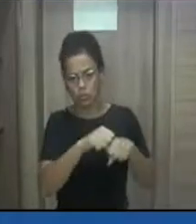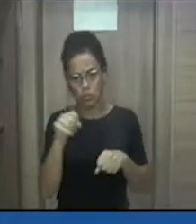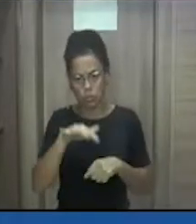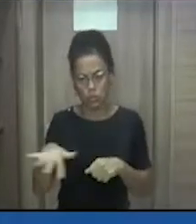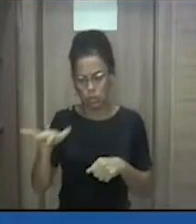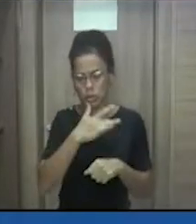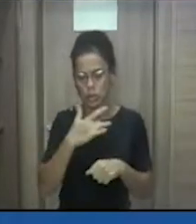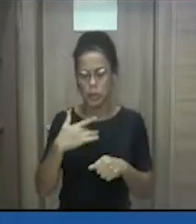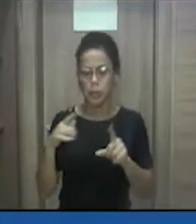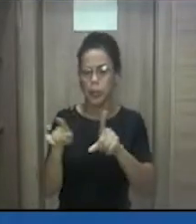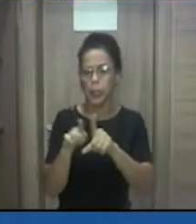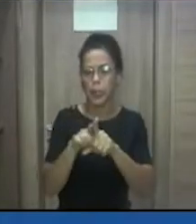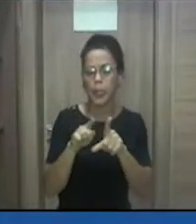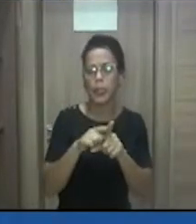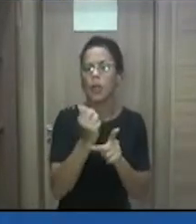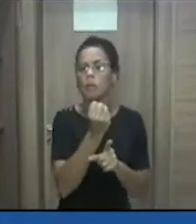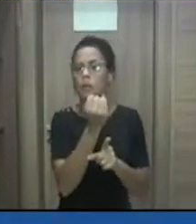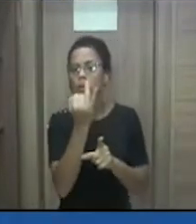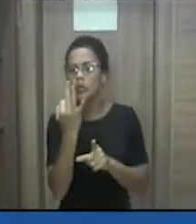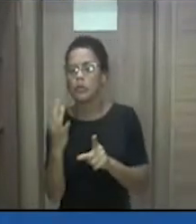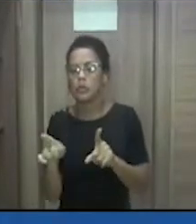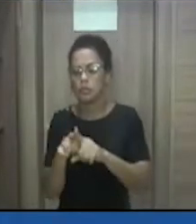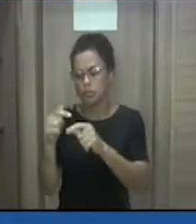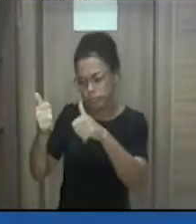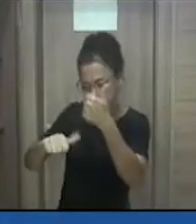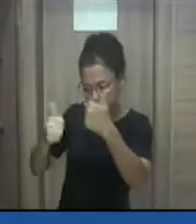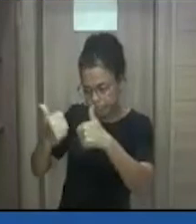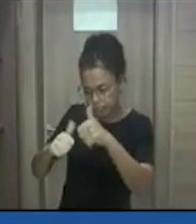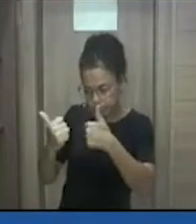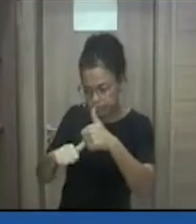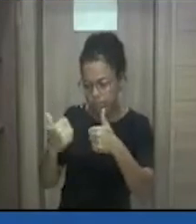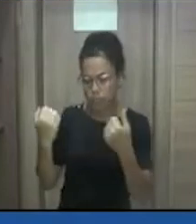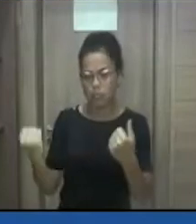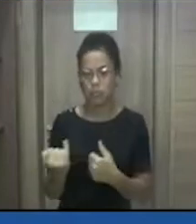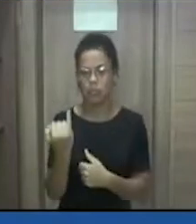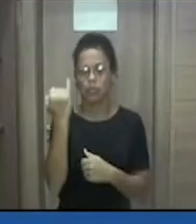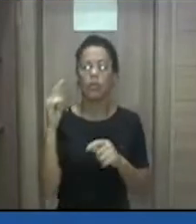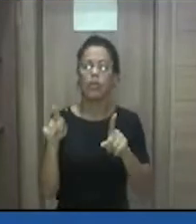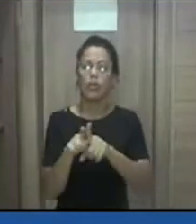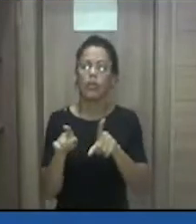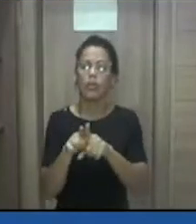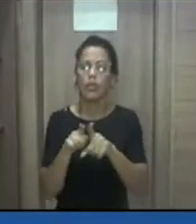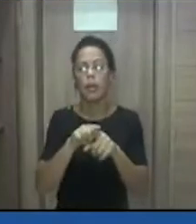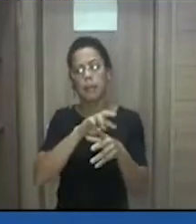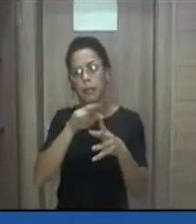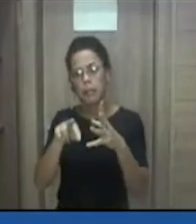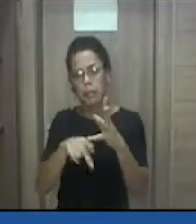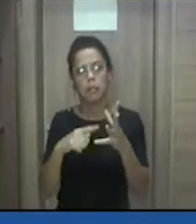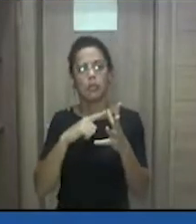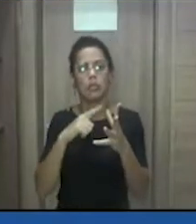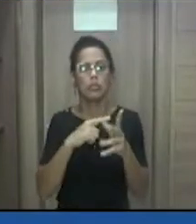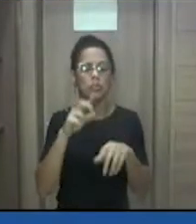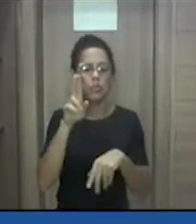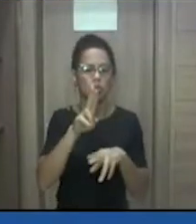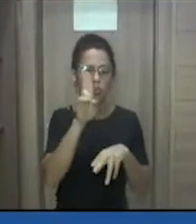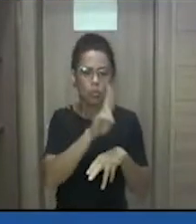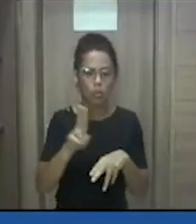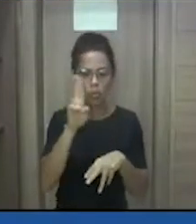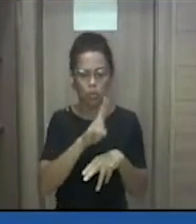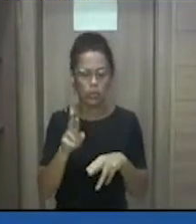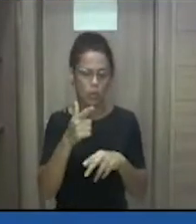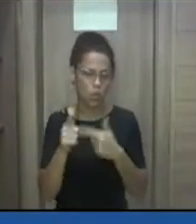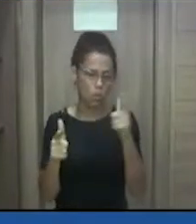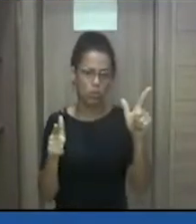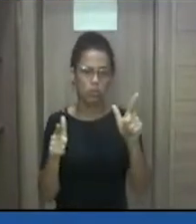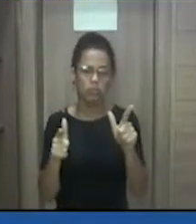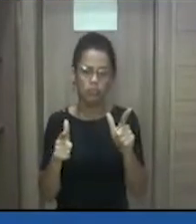abordagem quantitativa foi uma análise descritiva, e fizemos também uma análise bivariada, utilizando aí como variável dependente o ponto